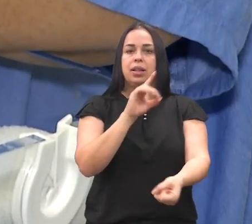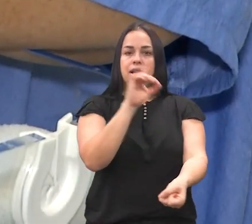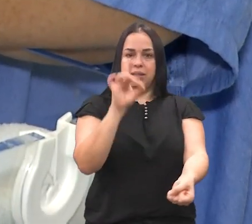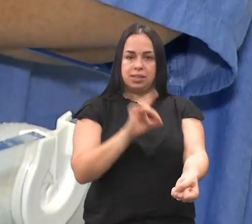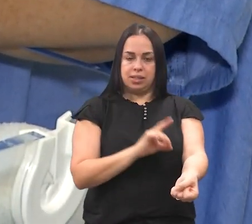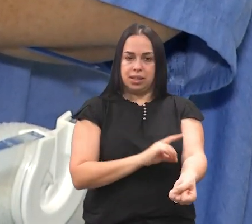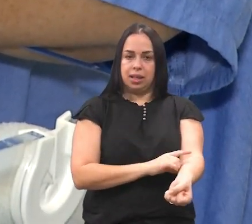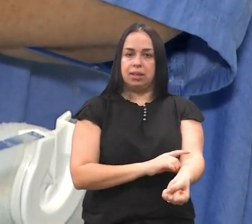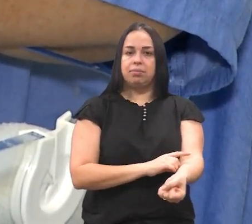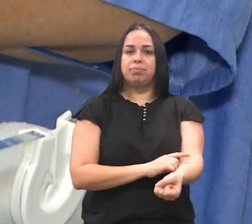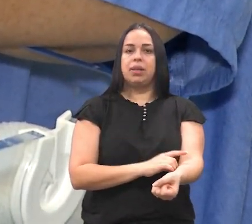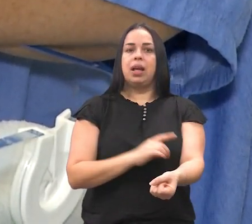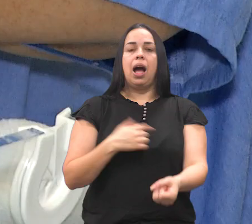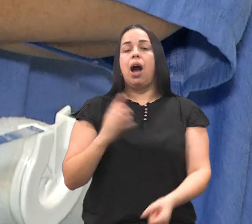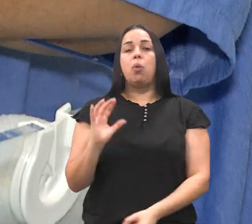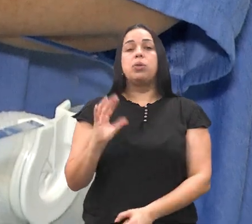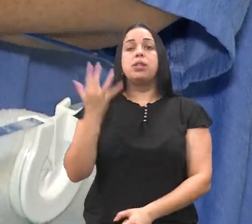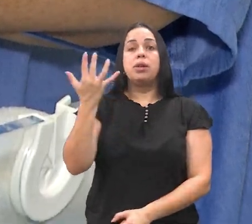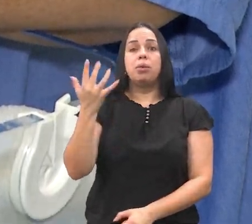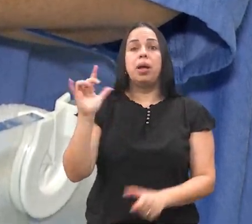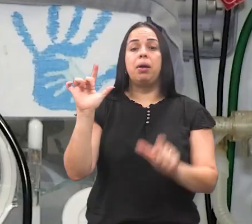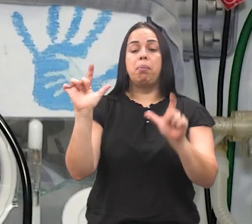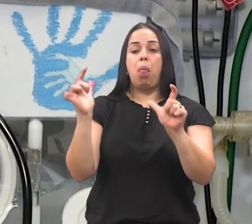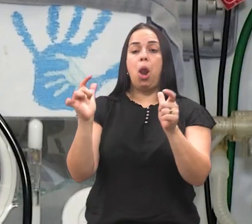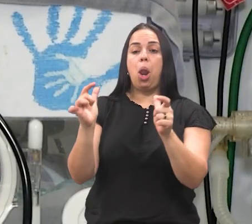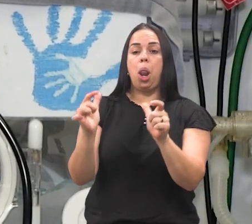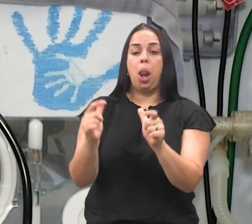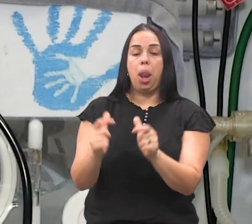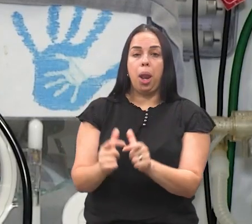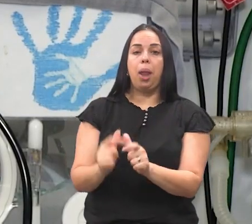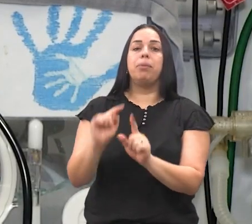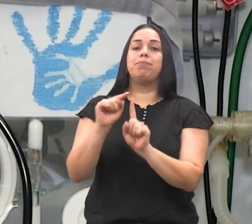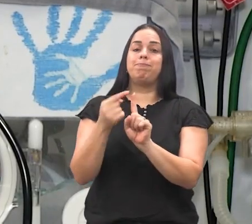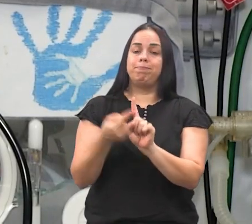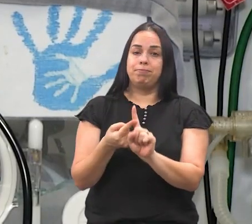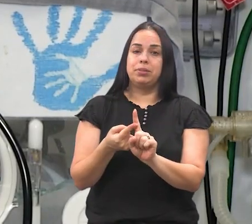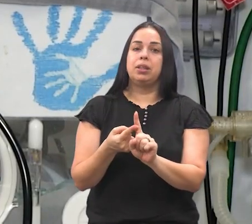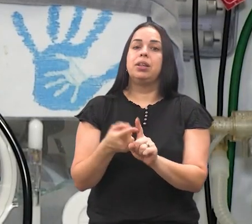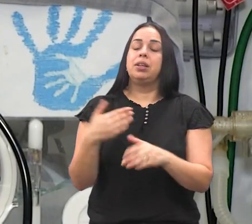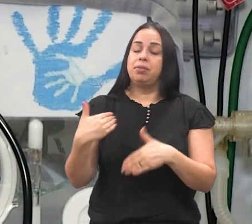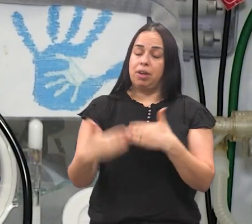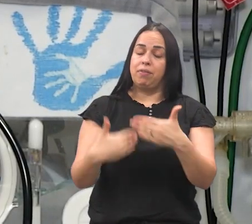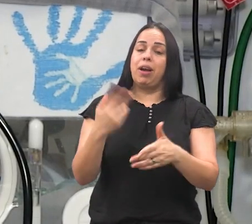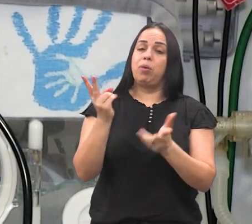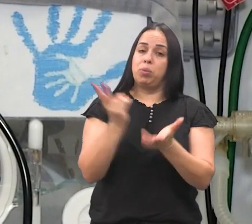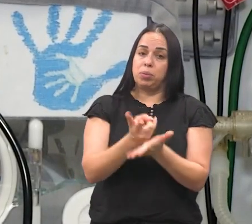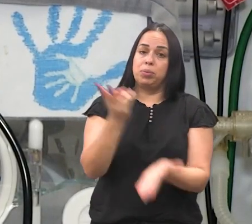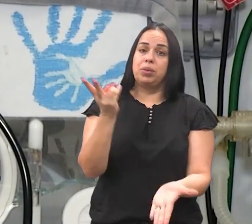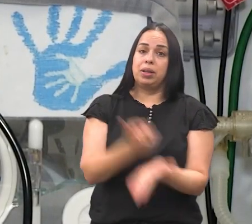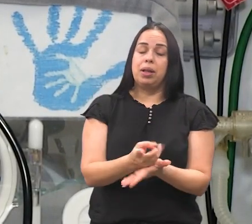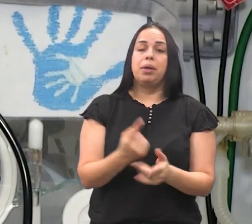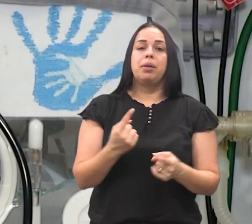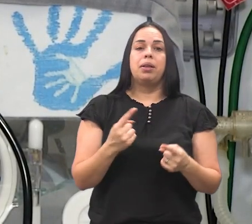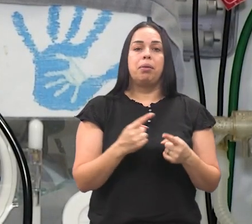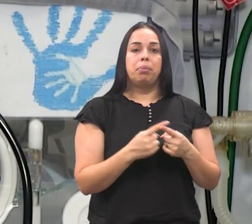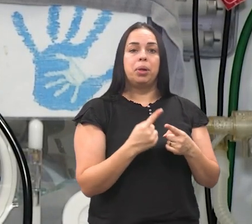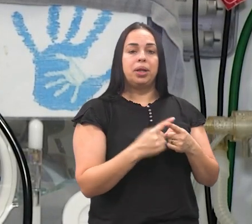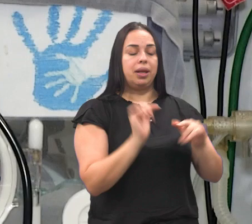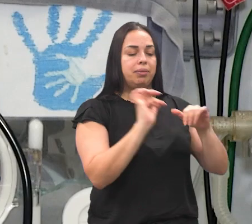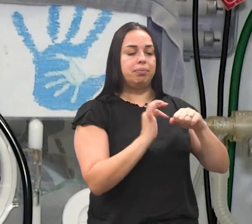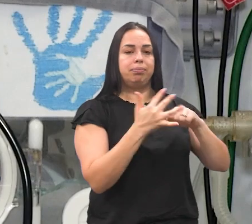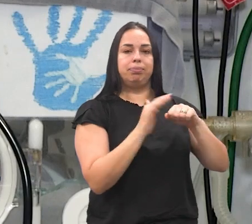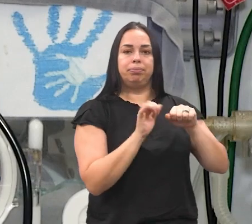vírus aceleraram a queda no número de nascimentos. E essa tendência deve permanecer no próximo levantamento. Isso por conta